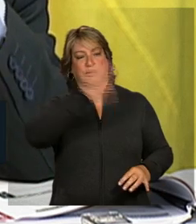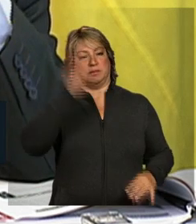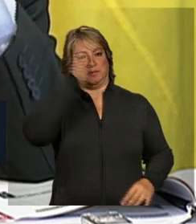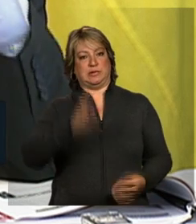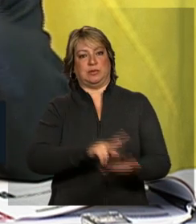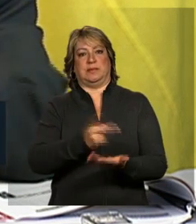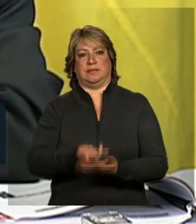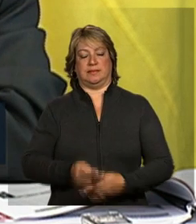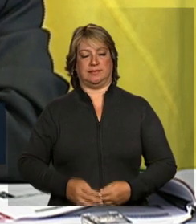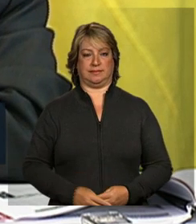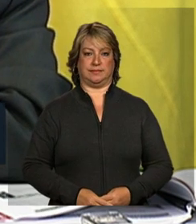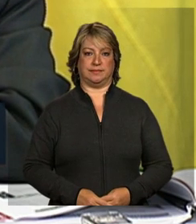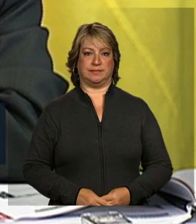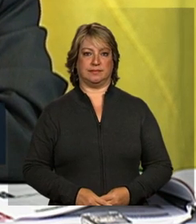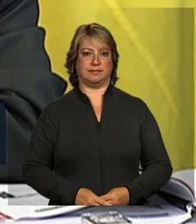do